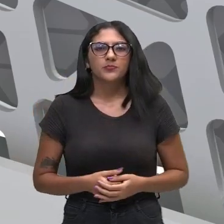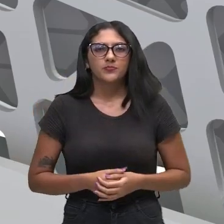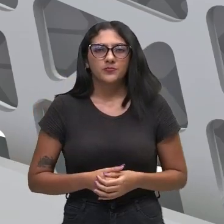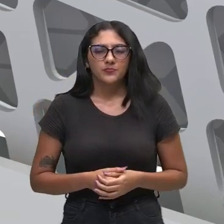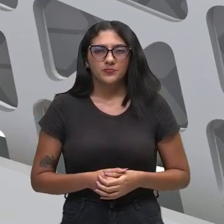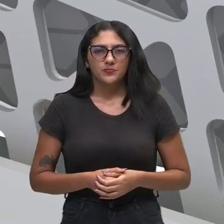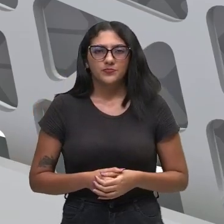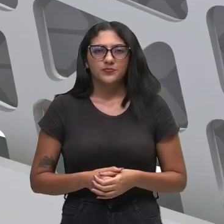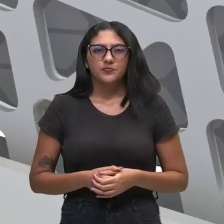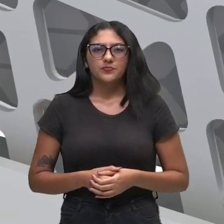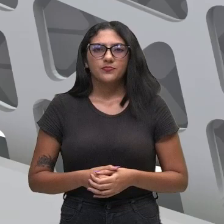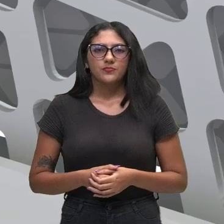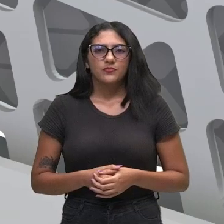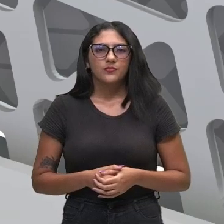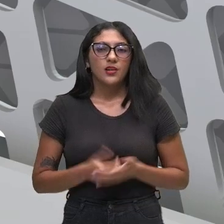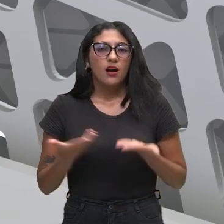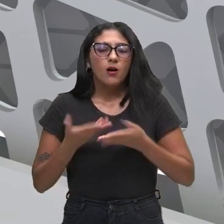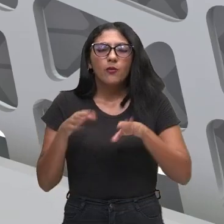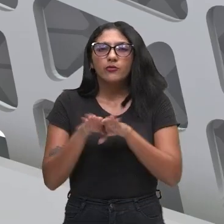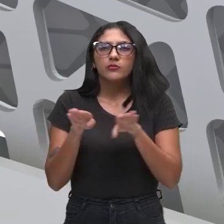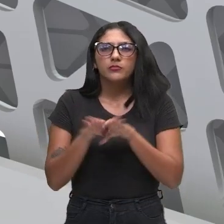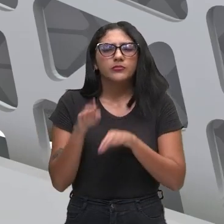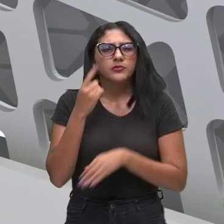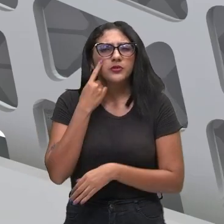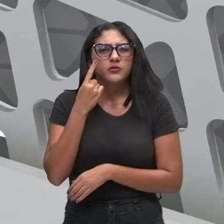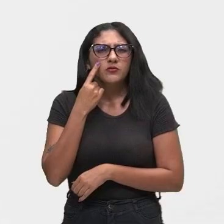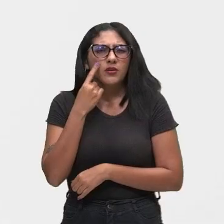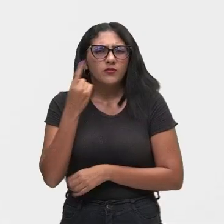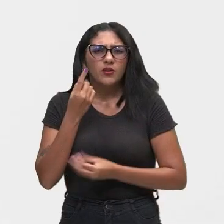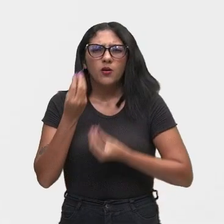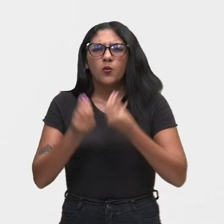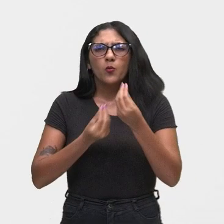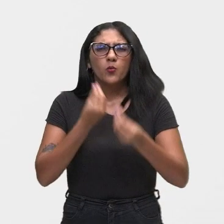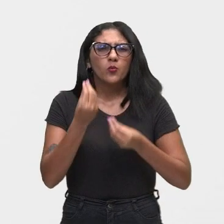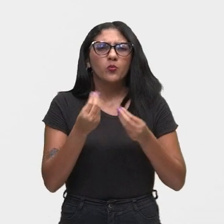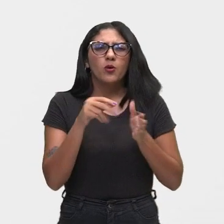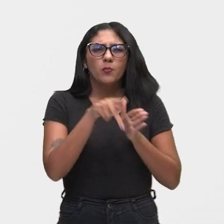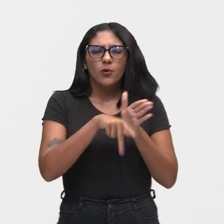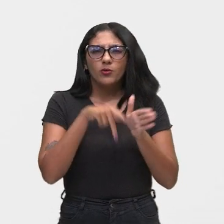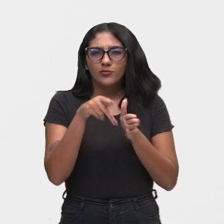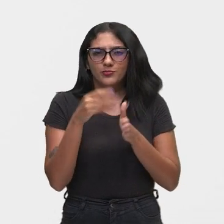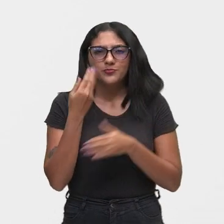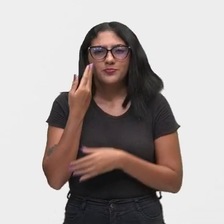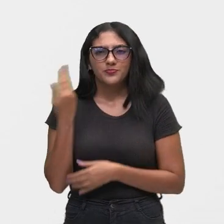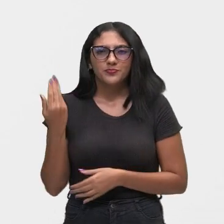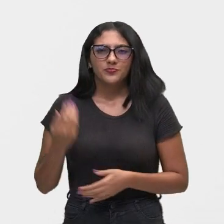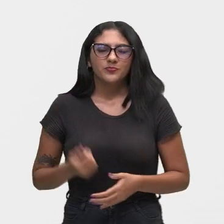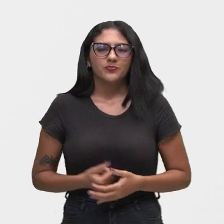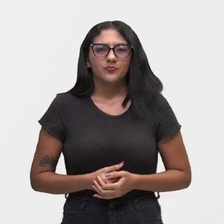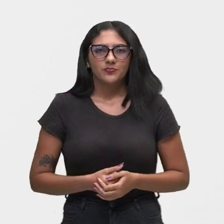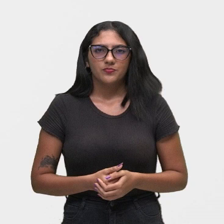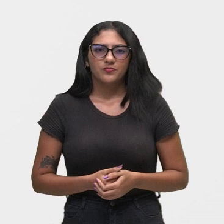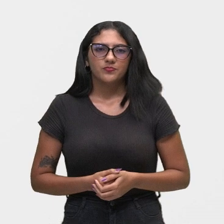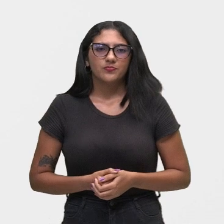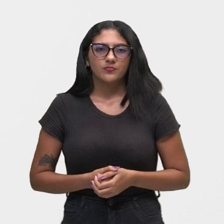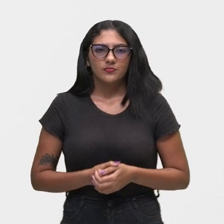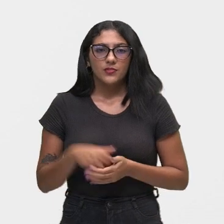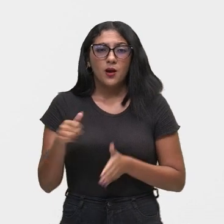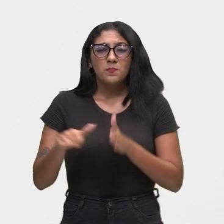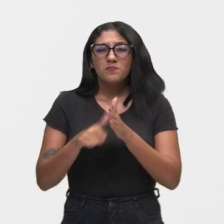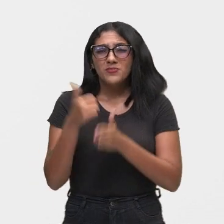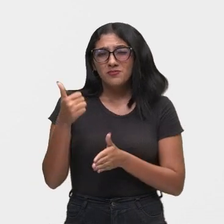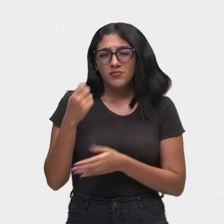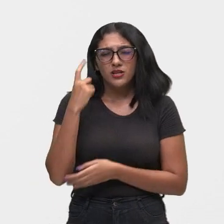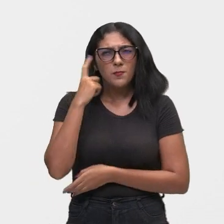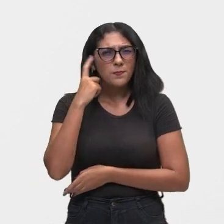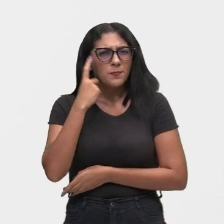vejam aí, nós vamos conhecer um pouco mais sobre a locomotiva a vapor. Vejam aí, né, que a primeira ideia,